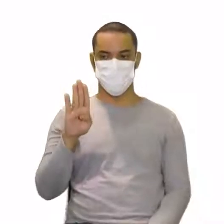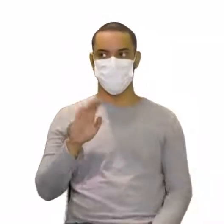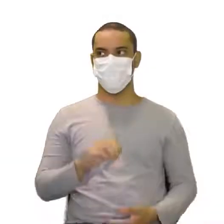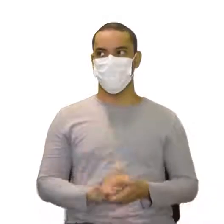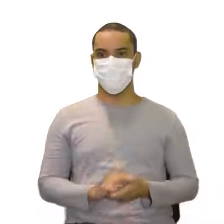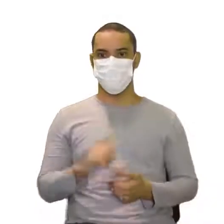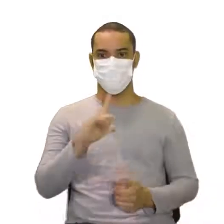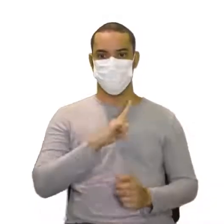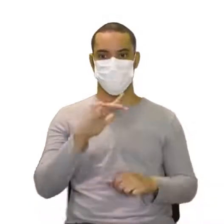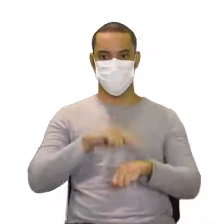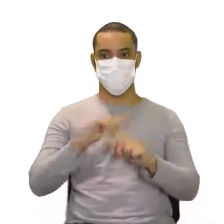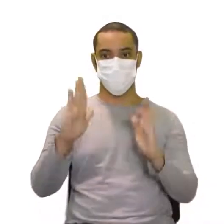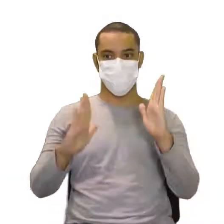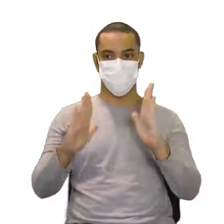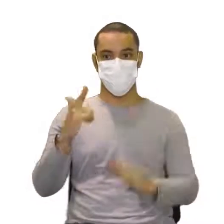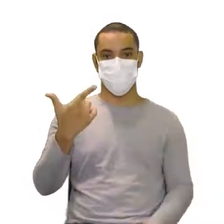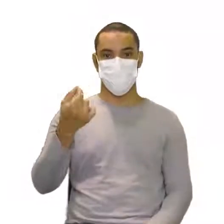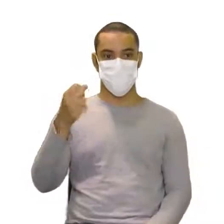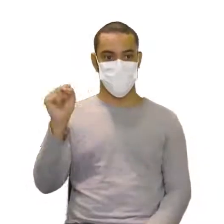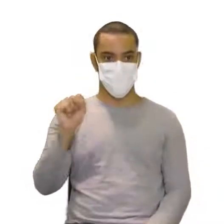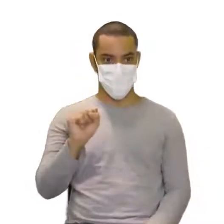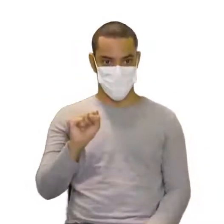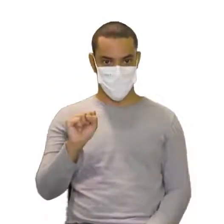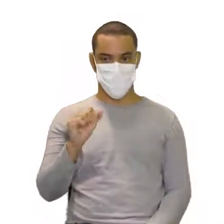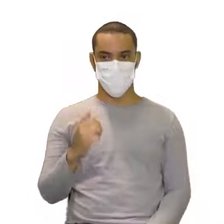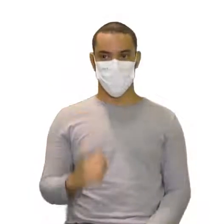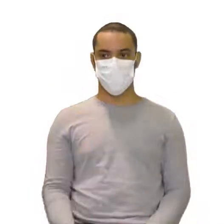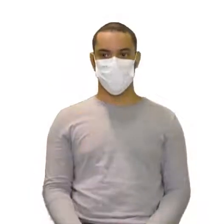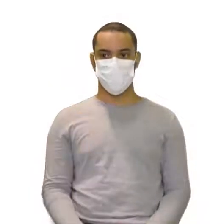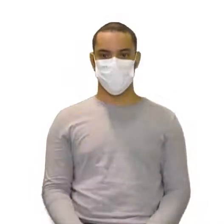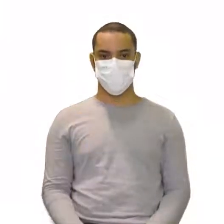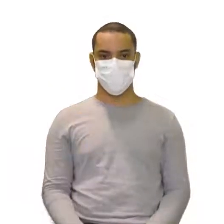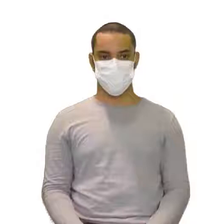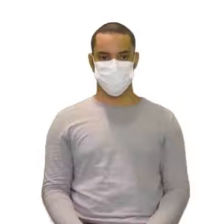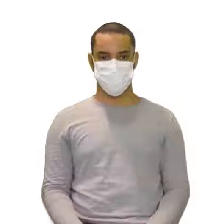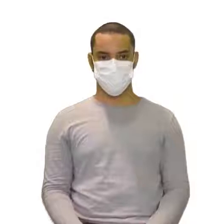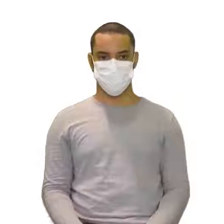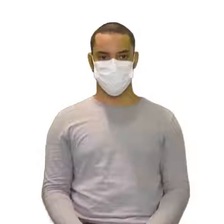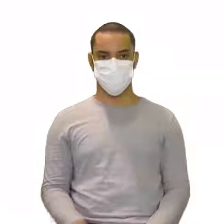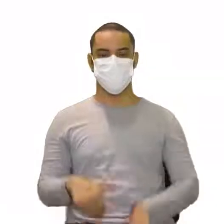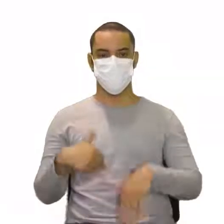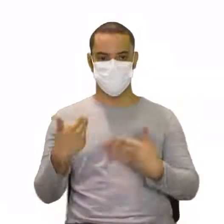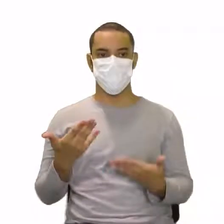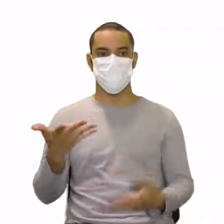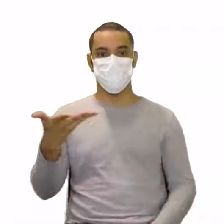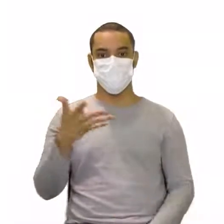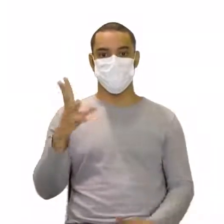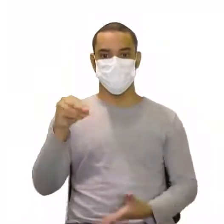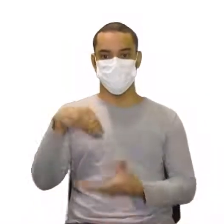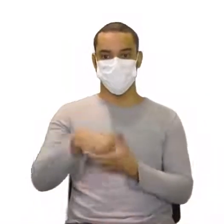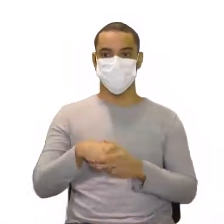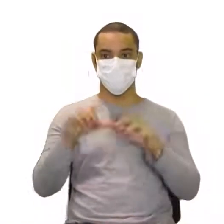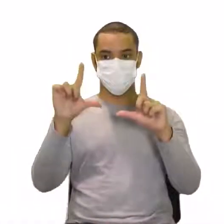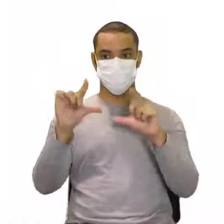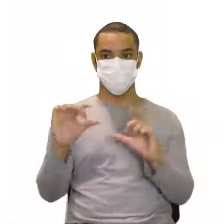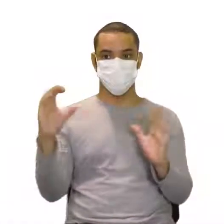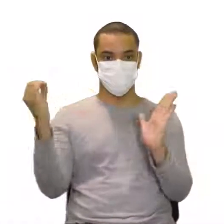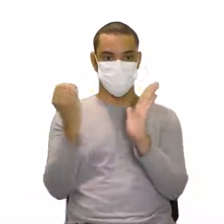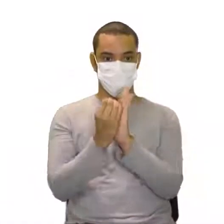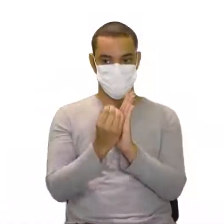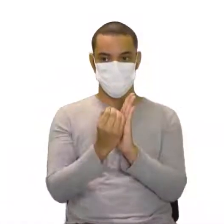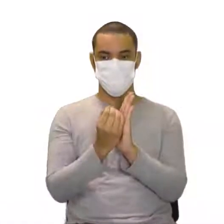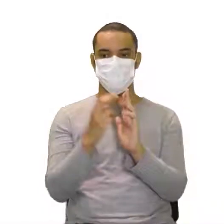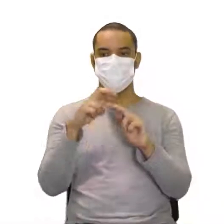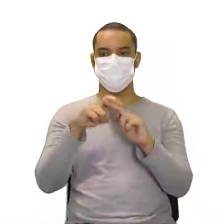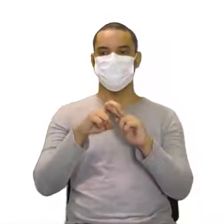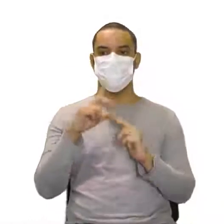um intervalo de 20 segundos. A intensidade do campo magnético é reduzida a zero.